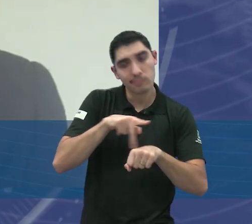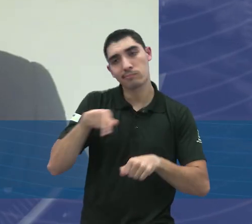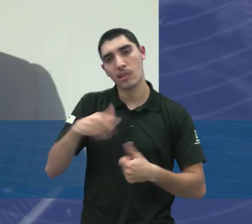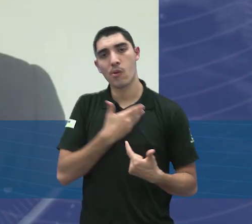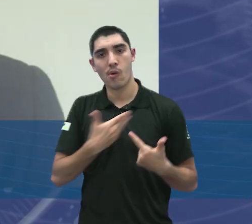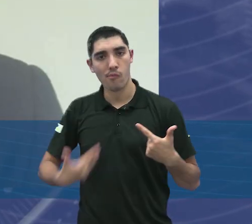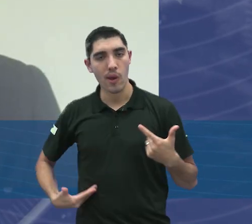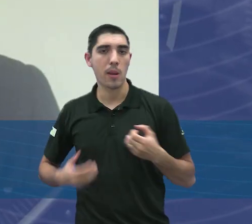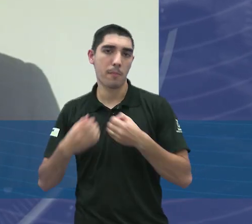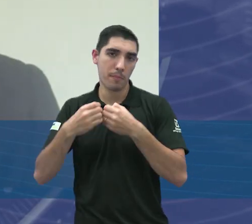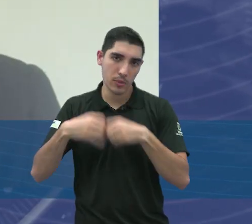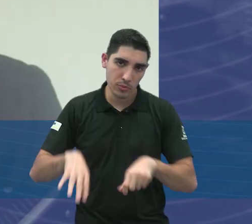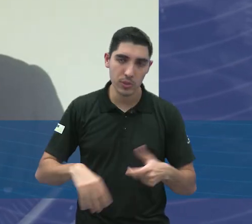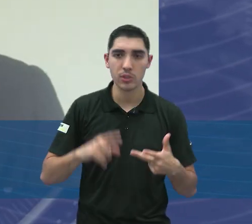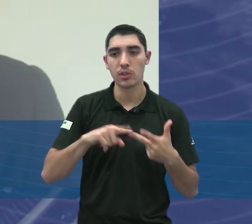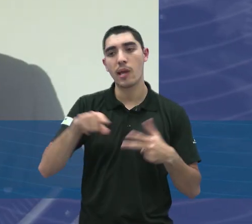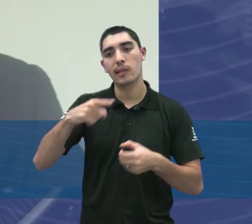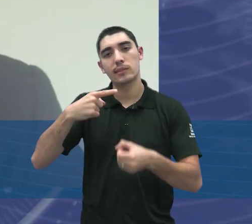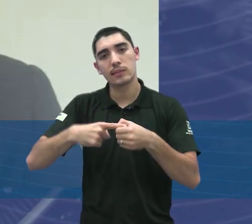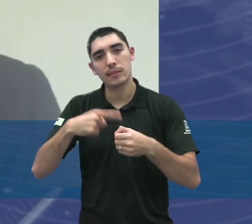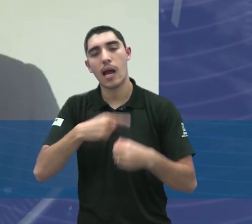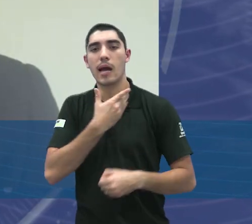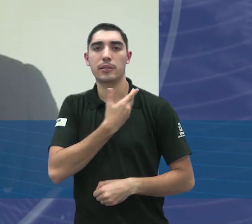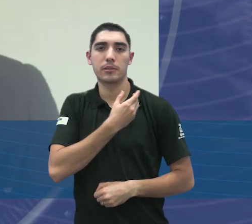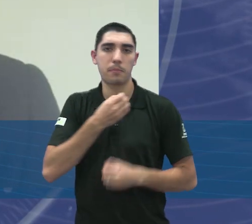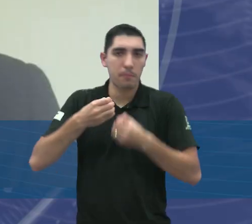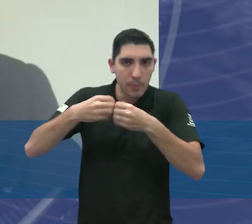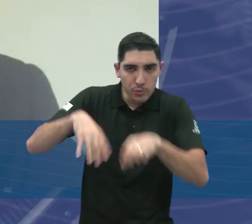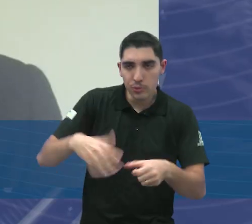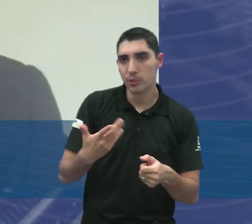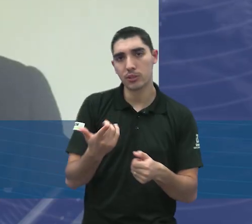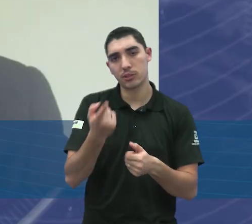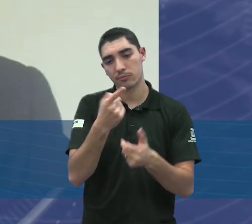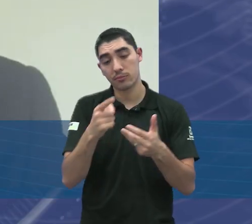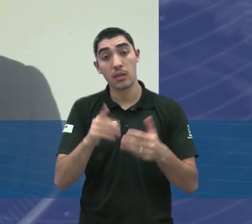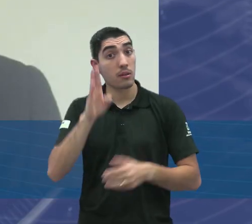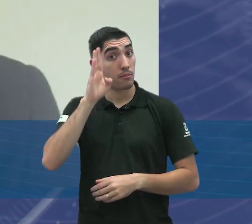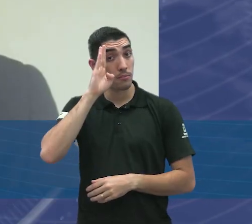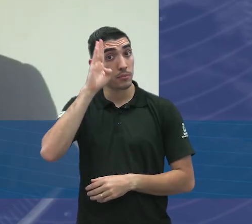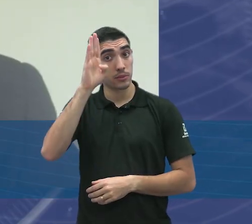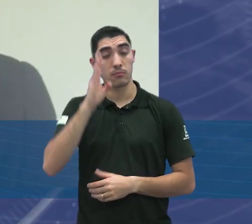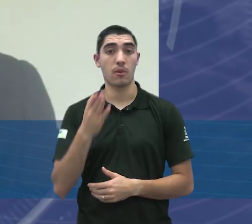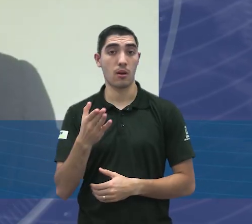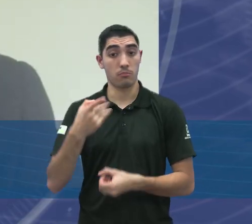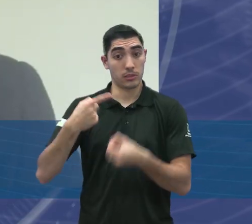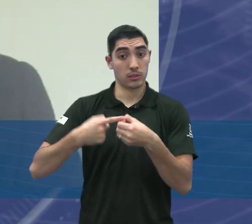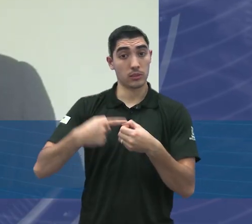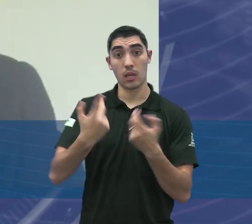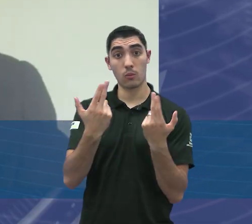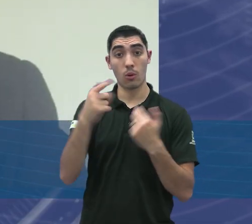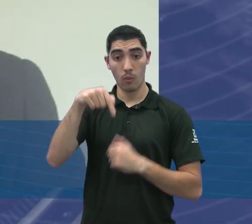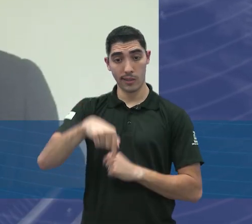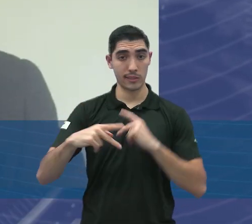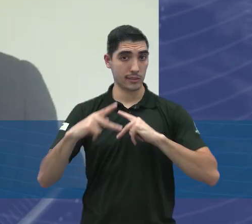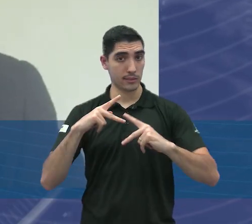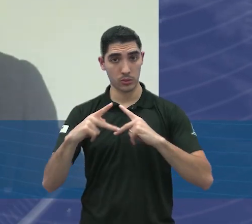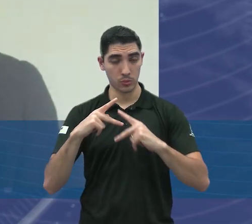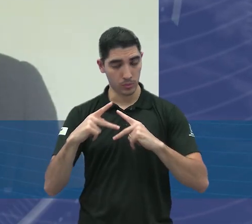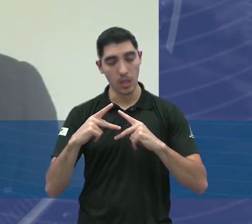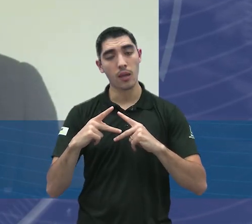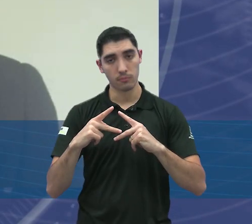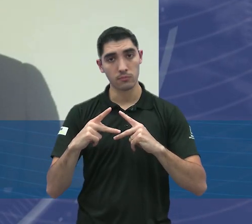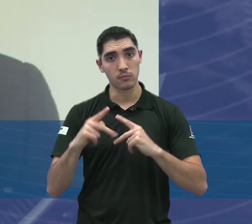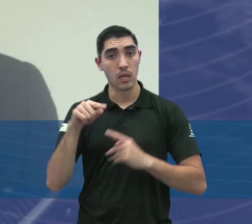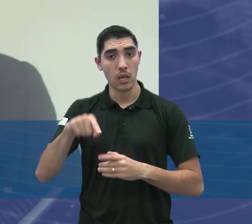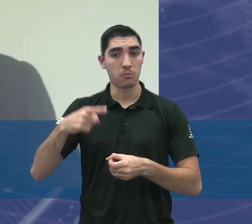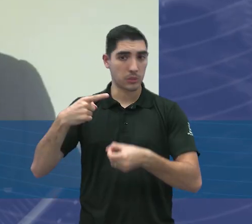também está afetando uma cidade, né? E, principalmente, uma cidade igual São José dos Campos, né?